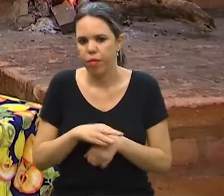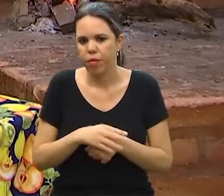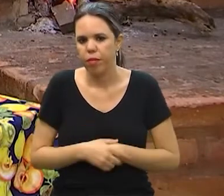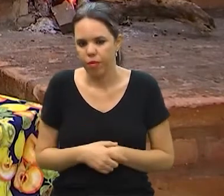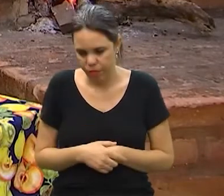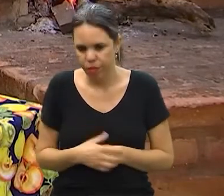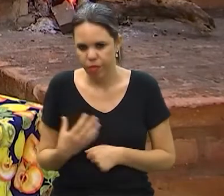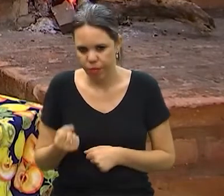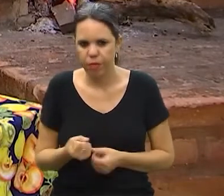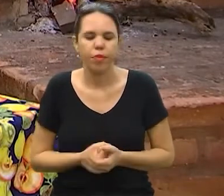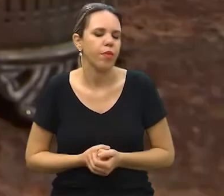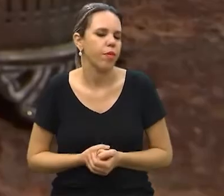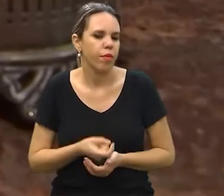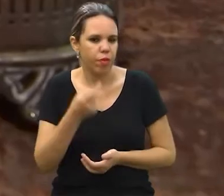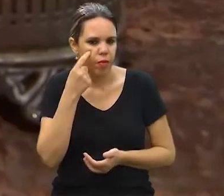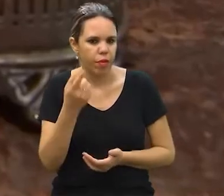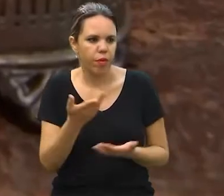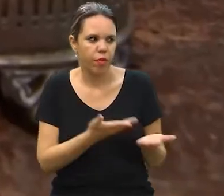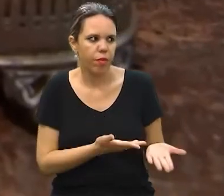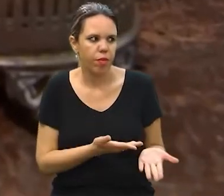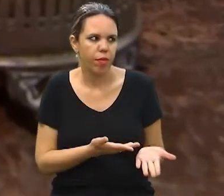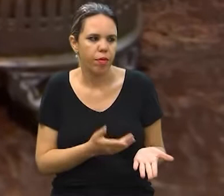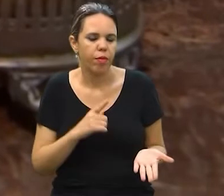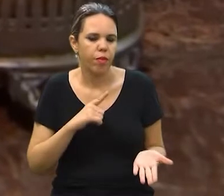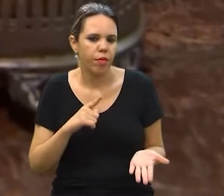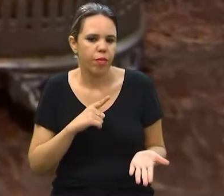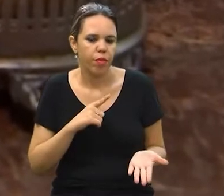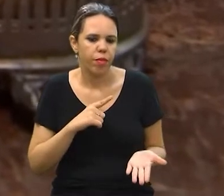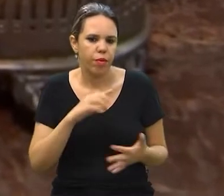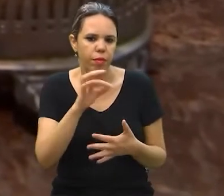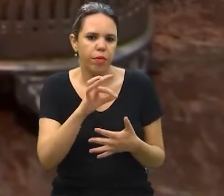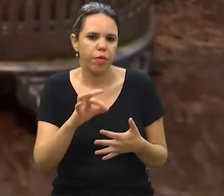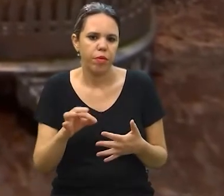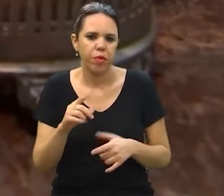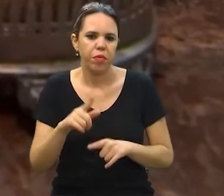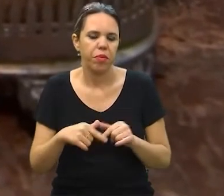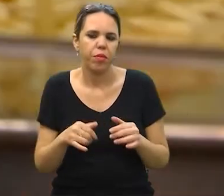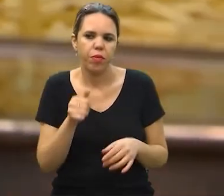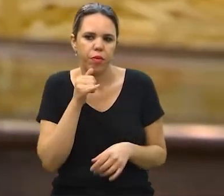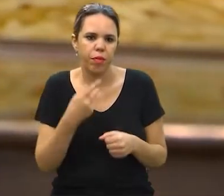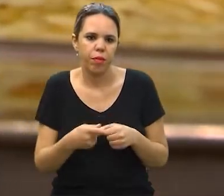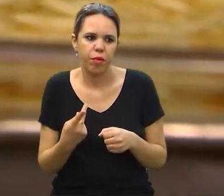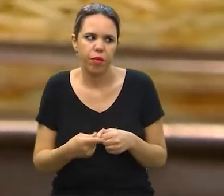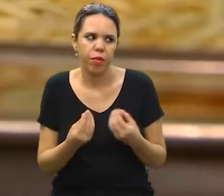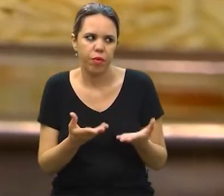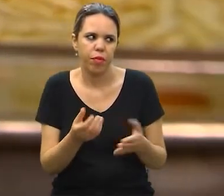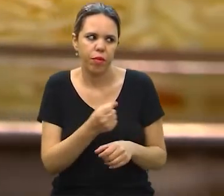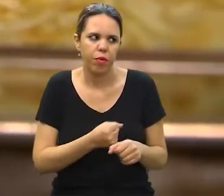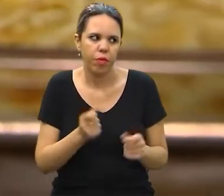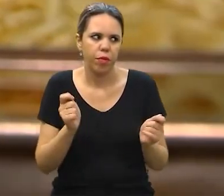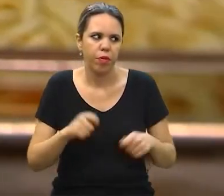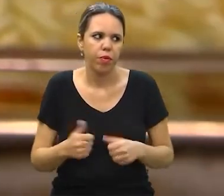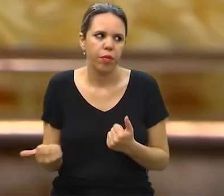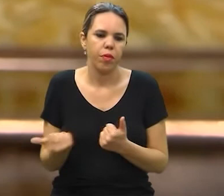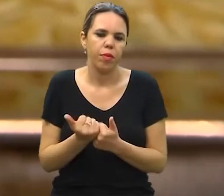algumas dicas? Vamos lá. Então eu quero saber aqui, né? Tem algum ingrediente que, por exemplo, vai na nossa receita que dá